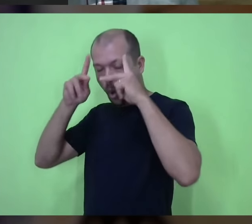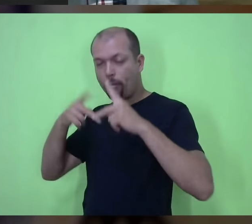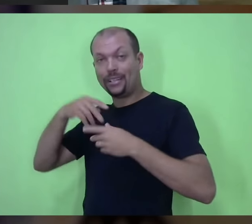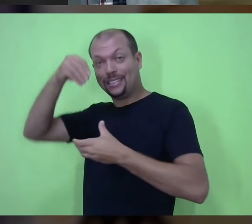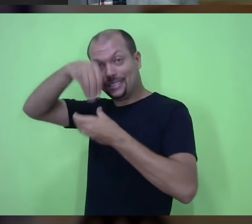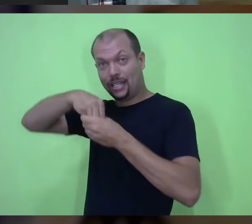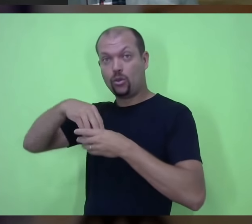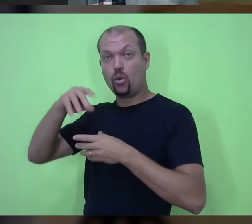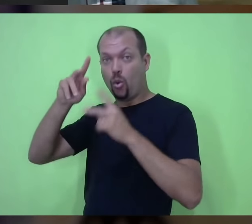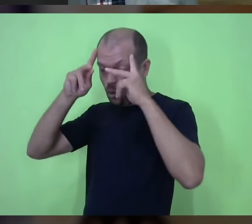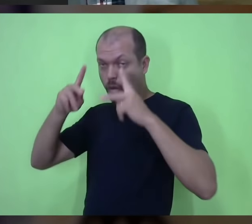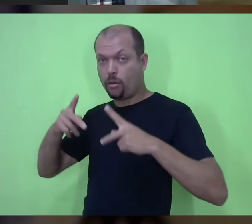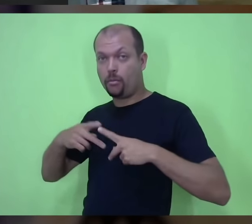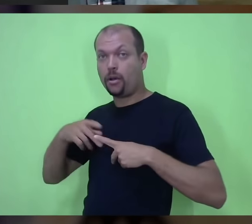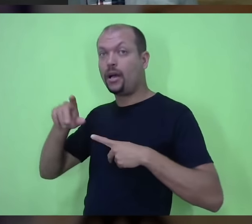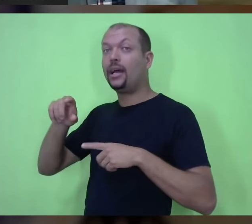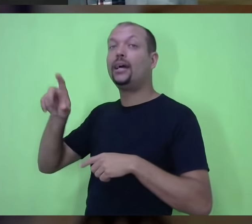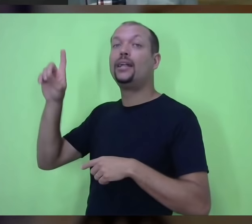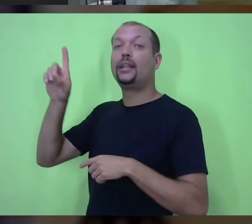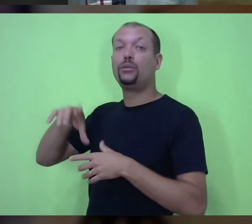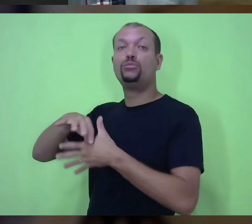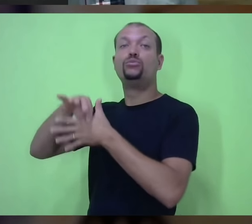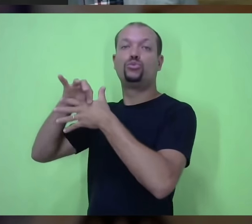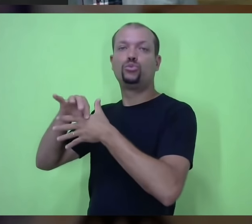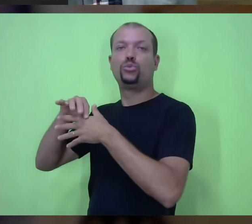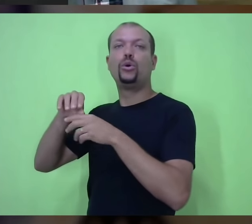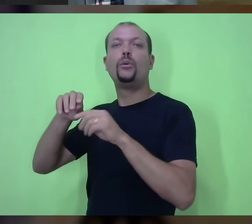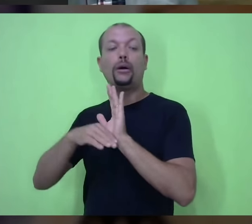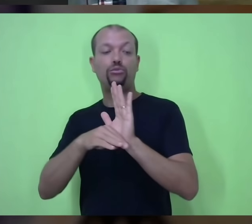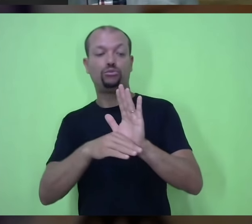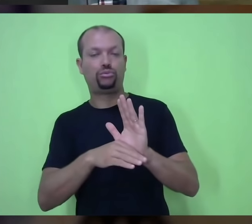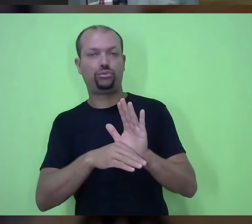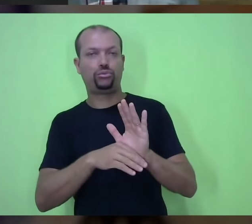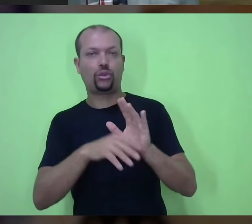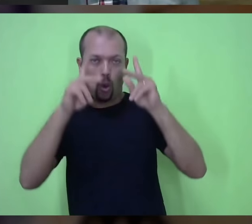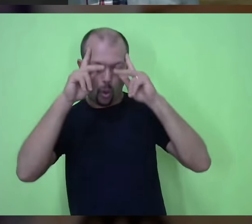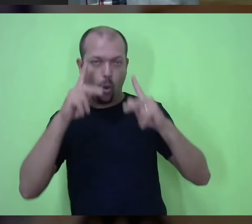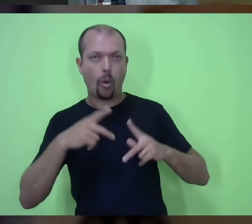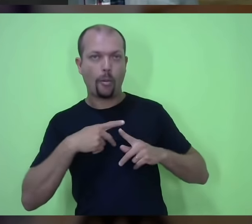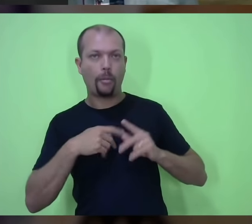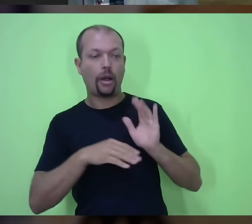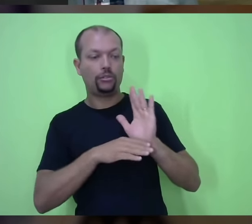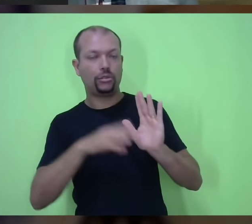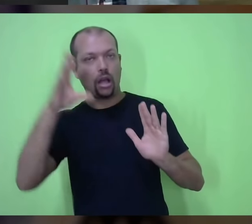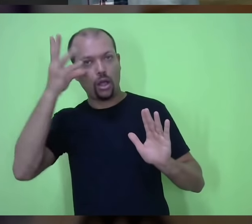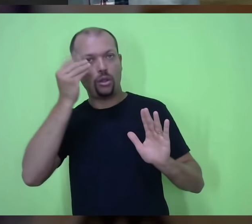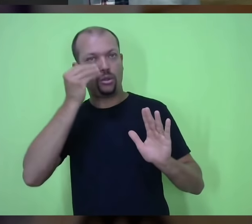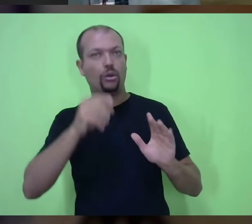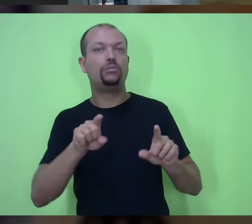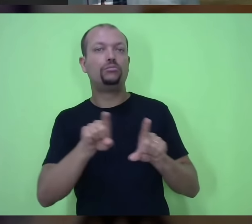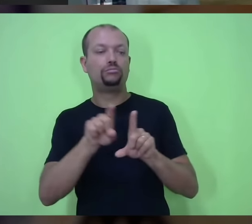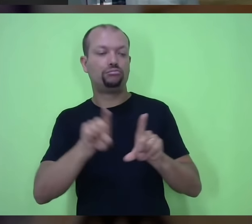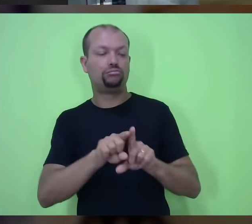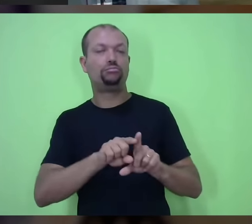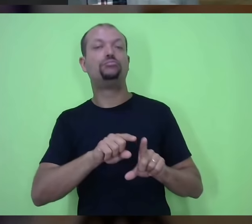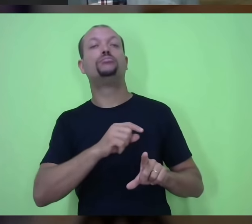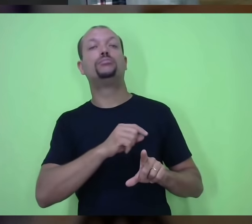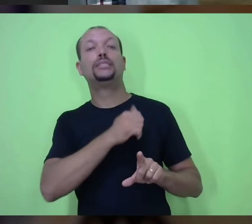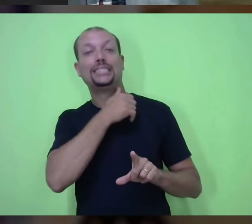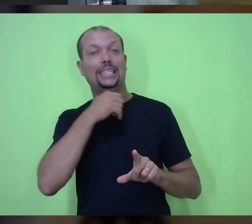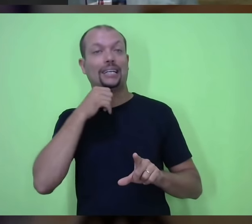importante, é constituído nas coisas concernentes a Deus, a favor dos homens, para oferecer tanto dons como sacrifícios pelos